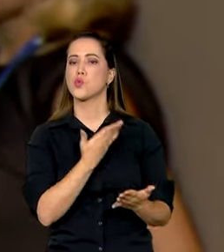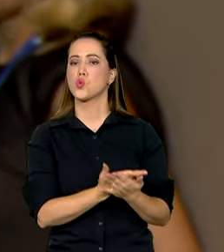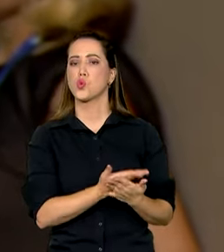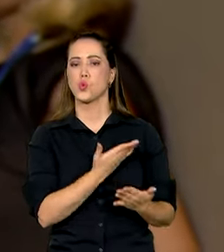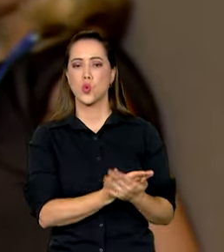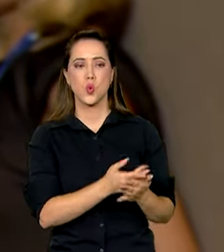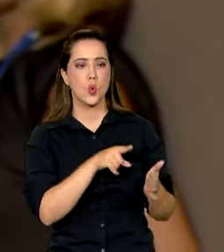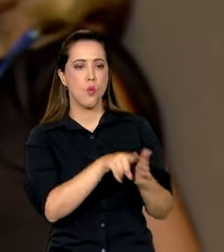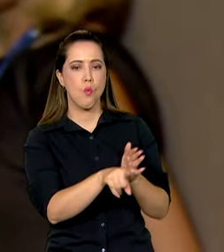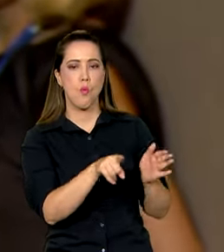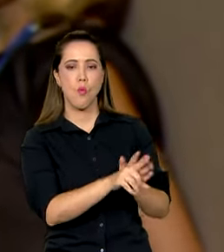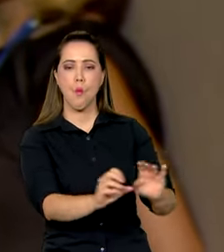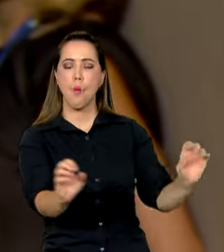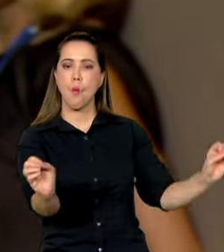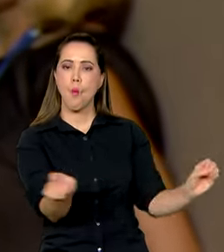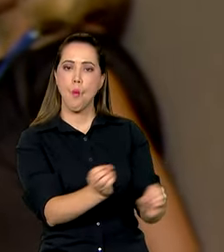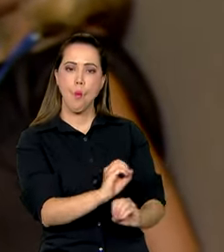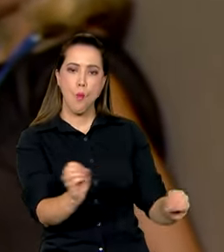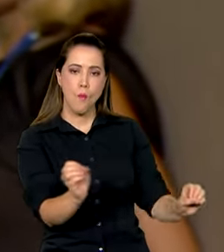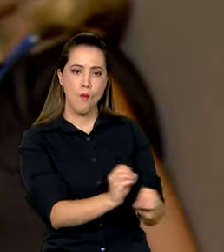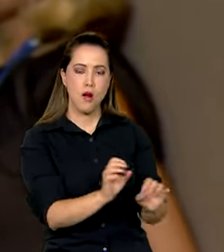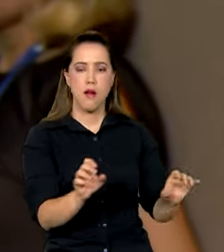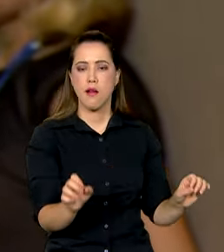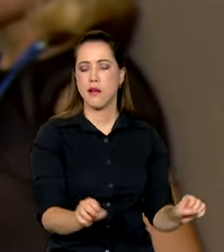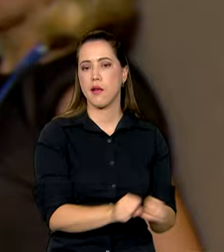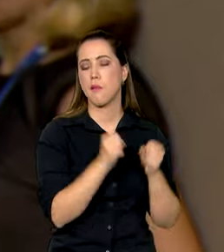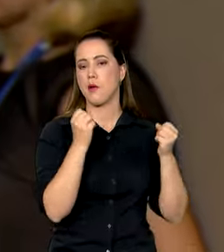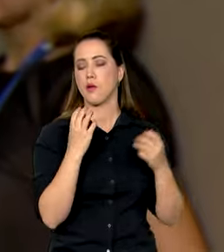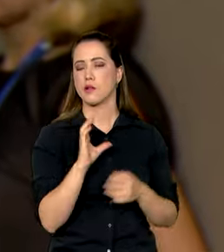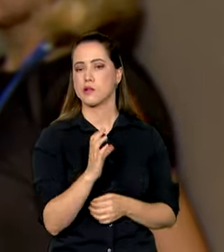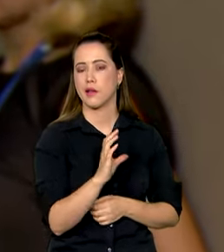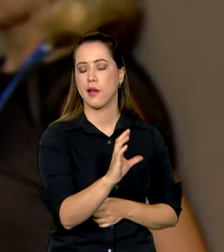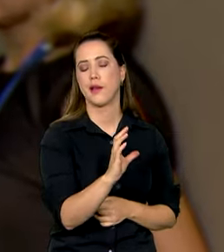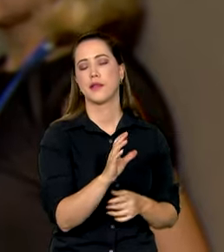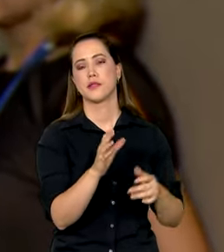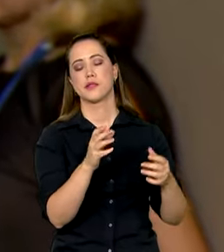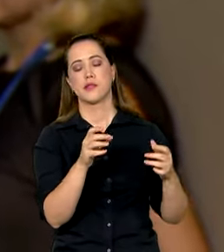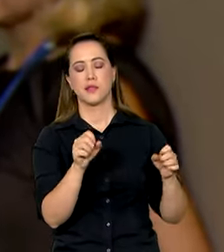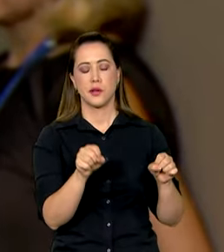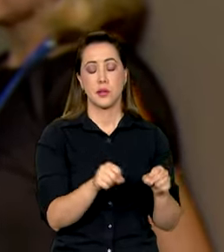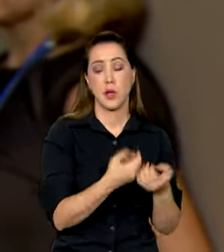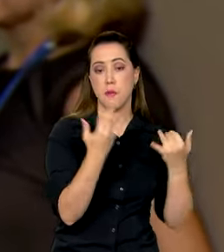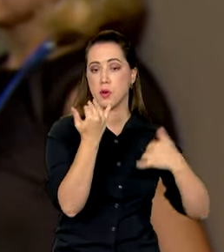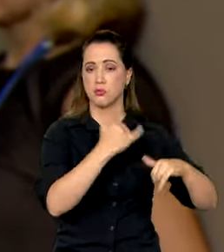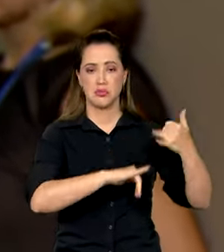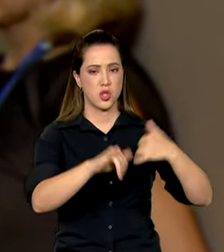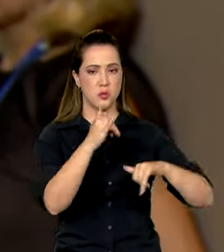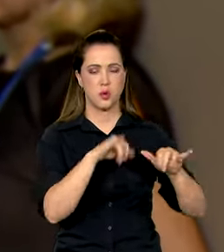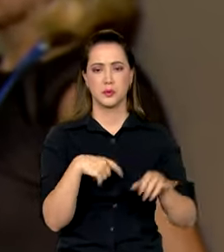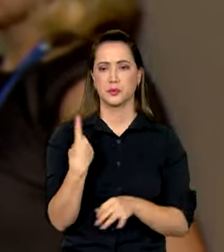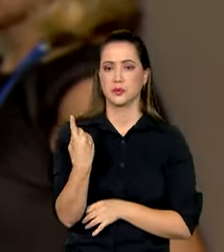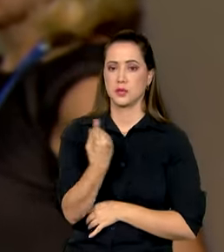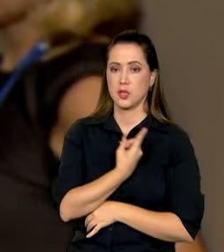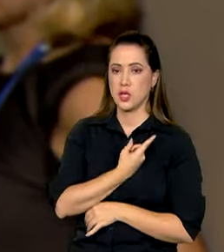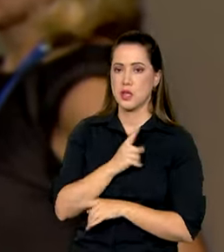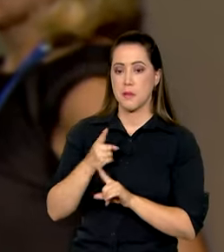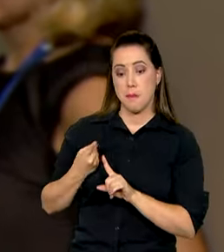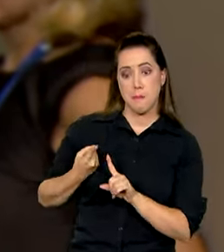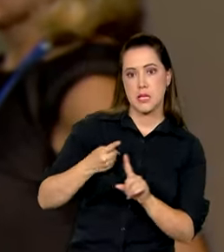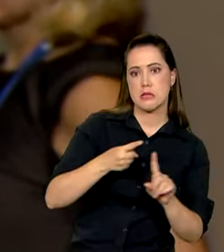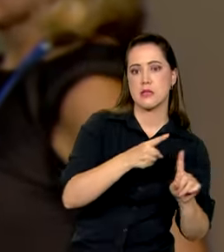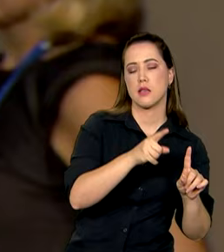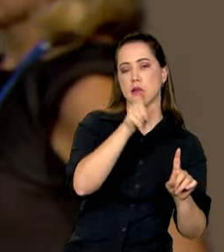pesquisas, no sucateamento de laboratórios e institutos e na perseguição a pesquisadores e